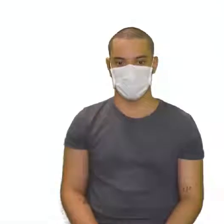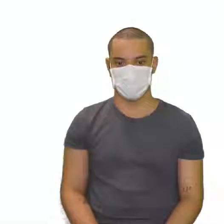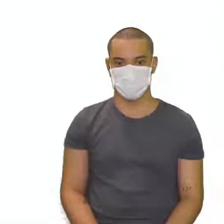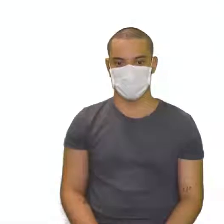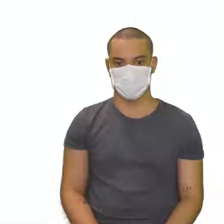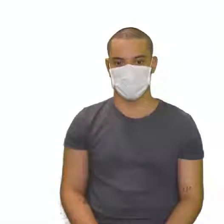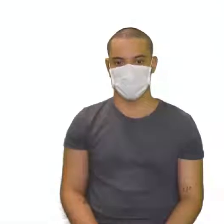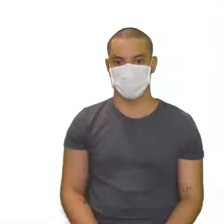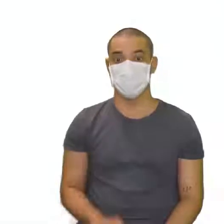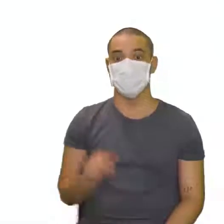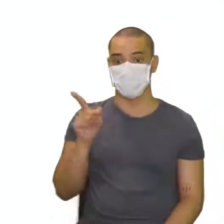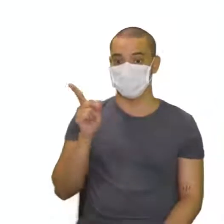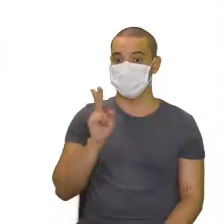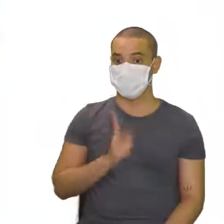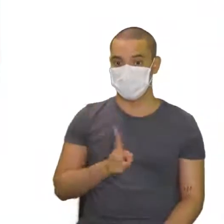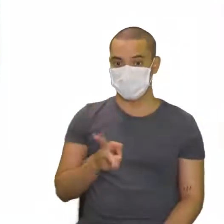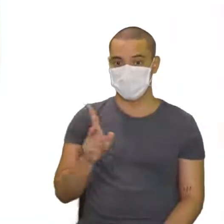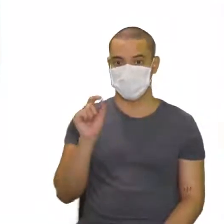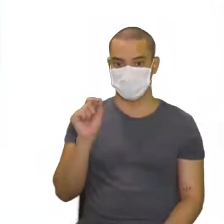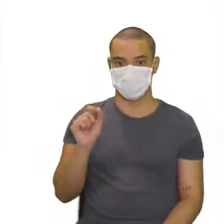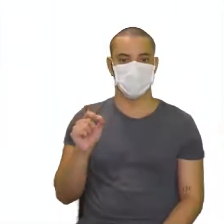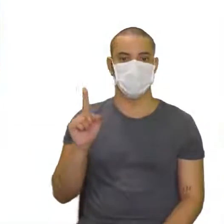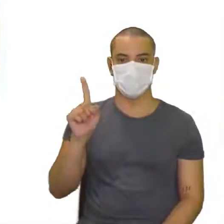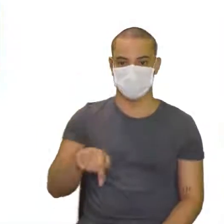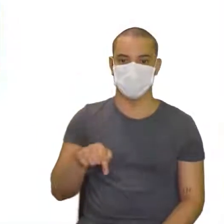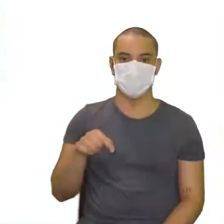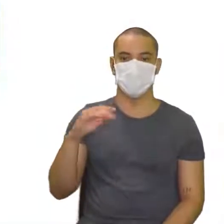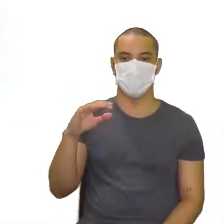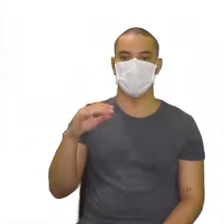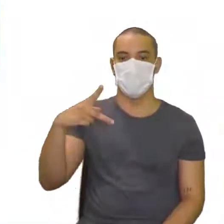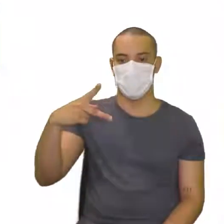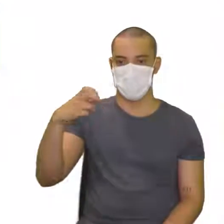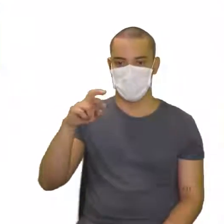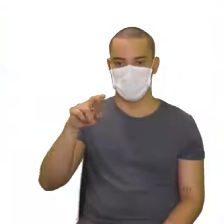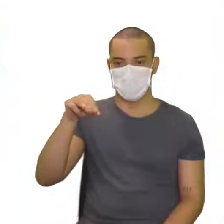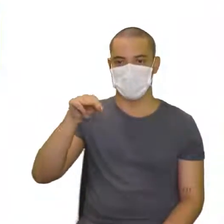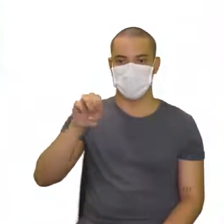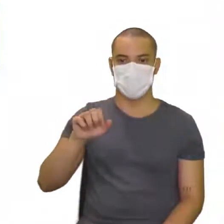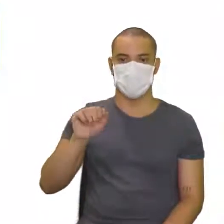Aqui continua sendo a nossa constante de permeabilidade.